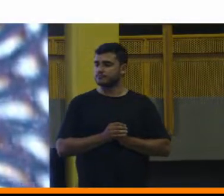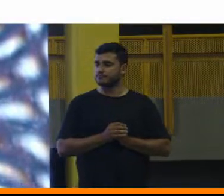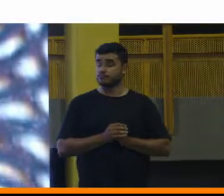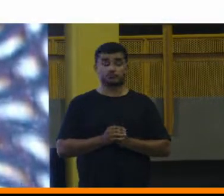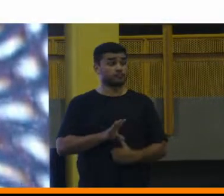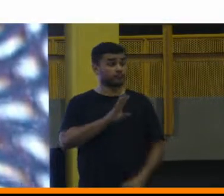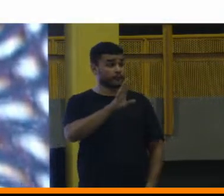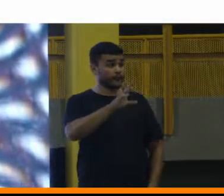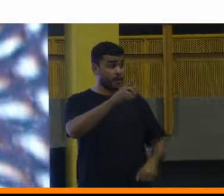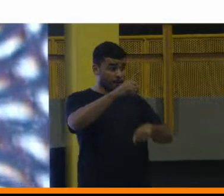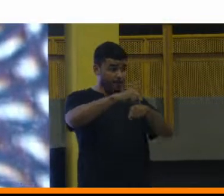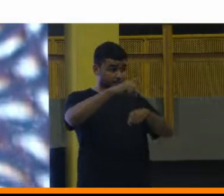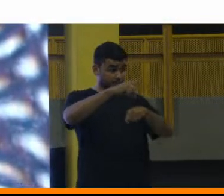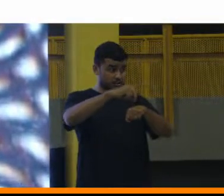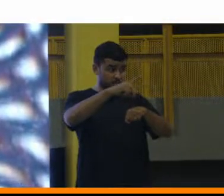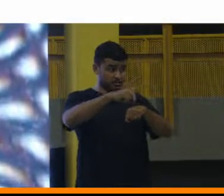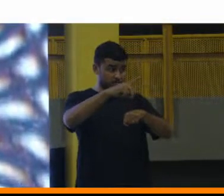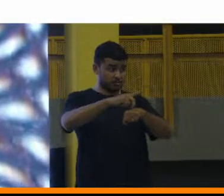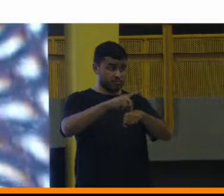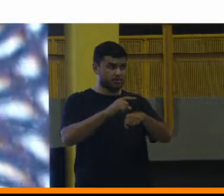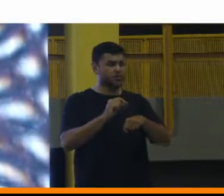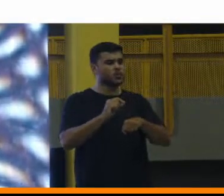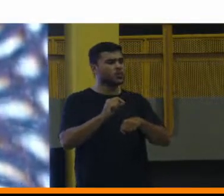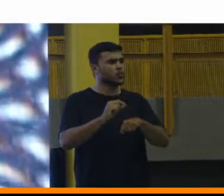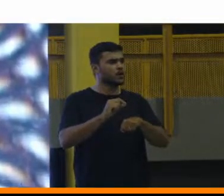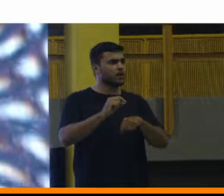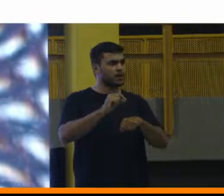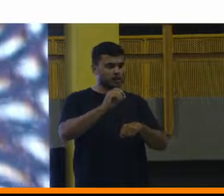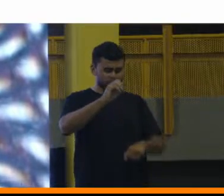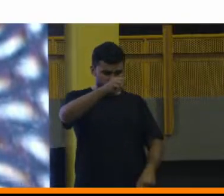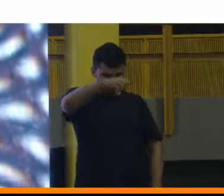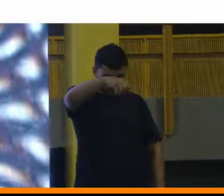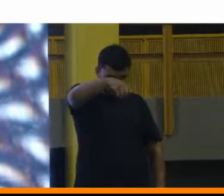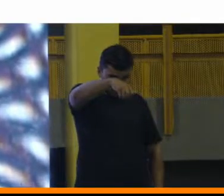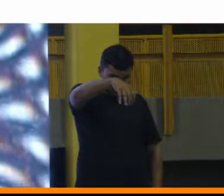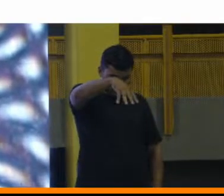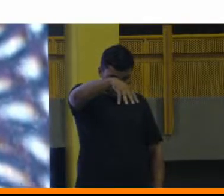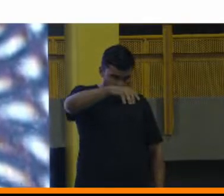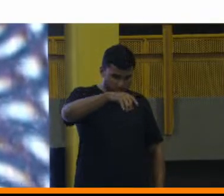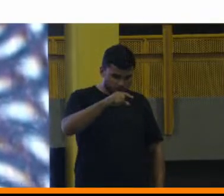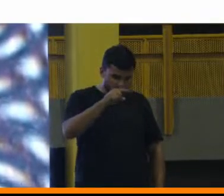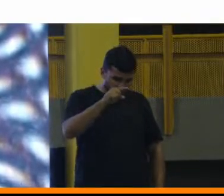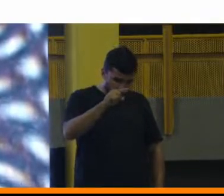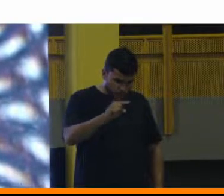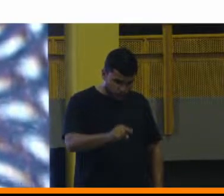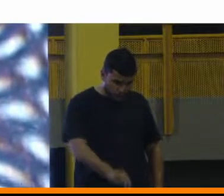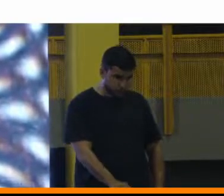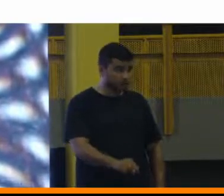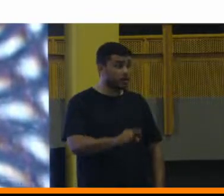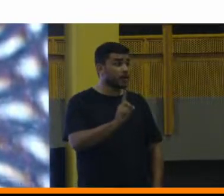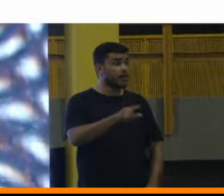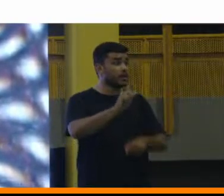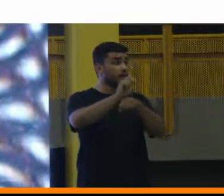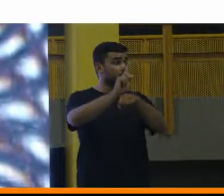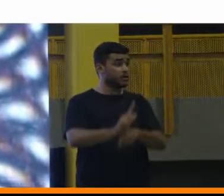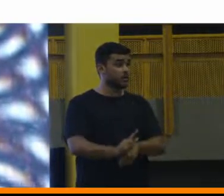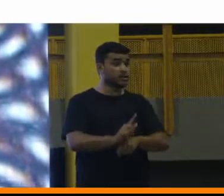a aceleração que nós temos é uma constante, é a aceleração da gravidade.